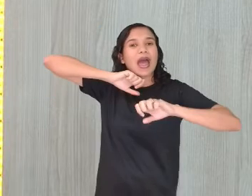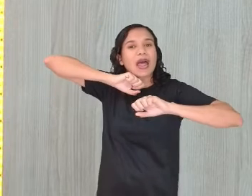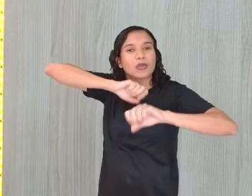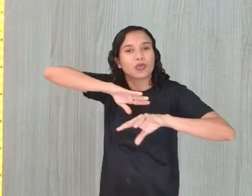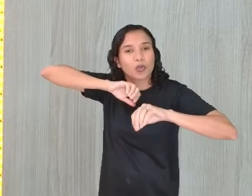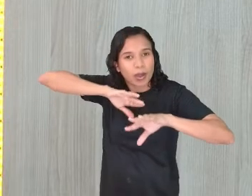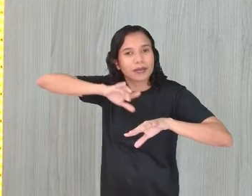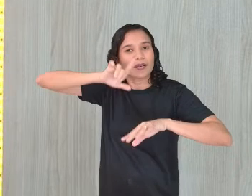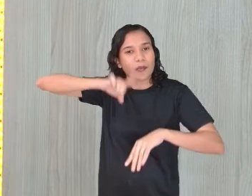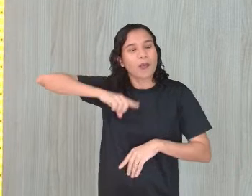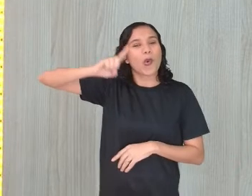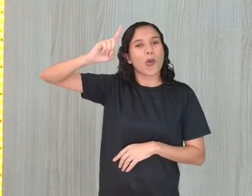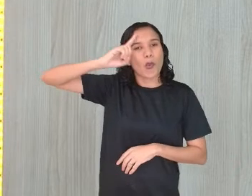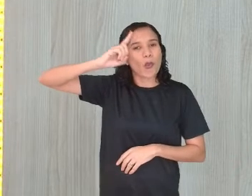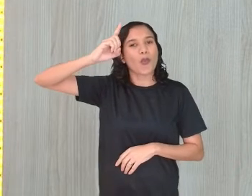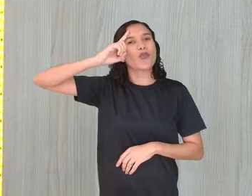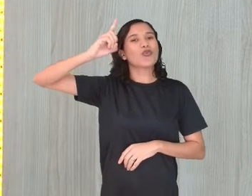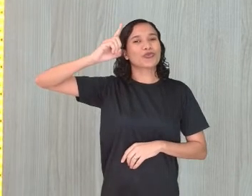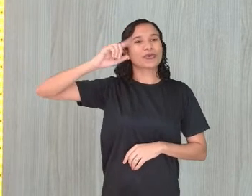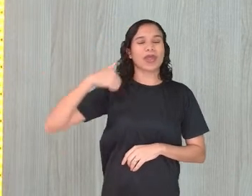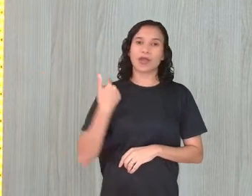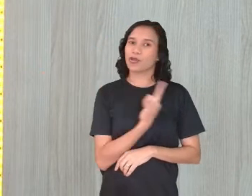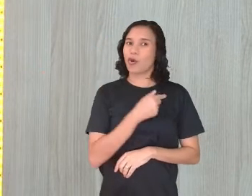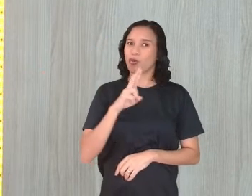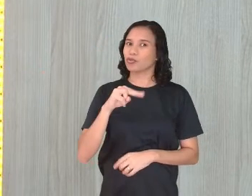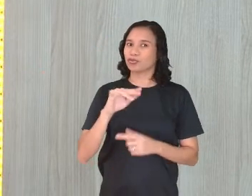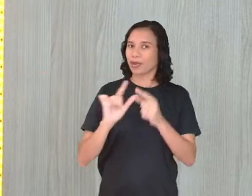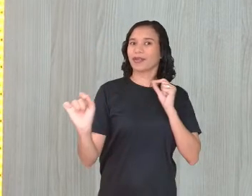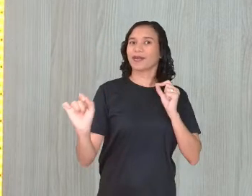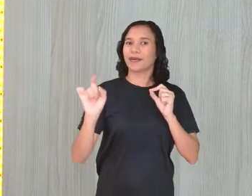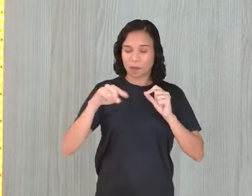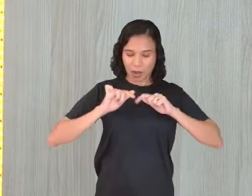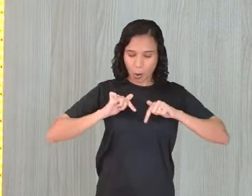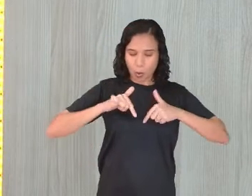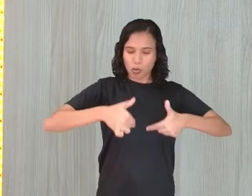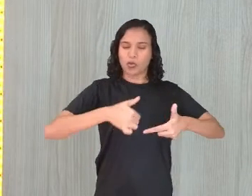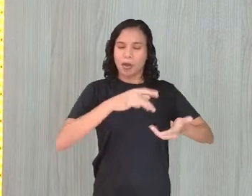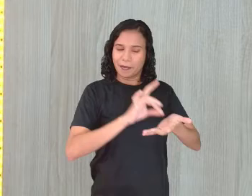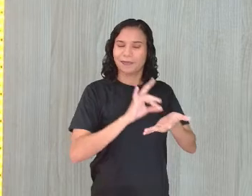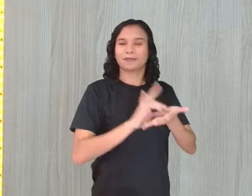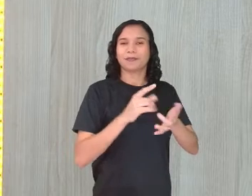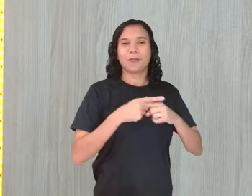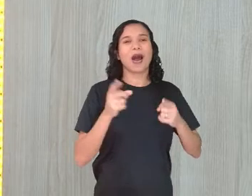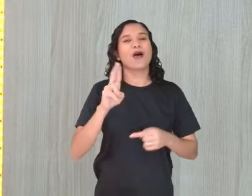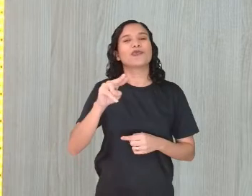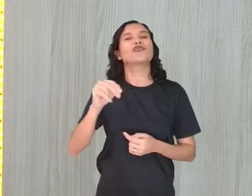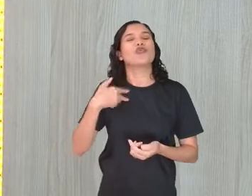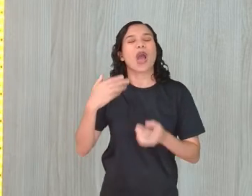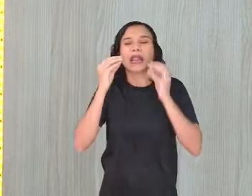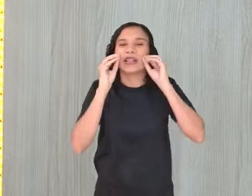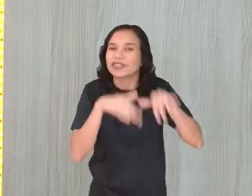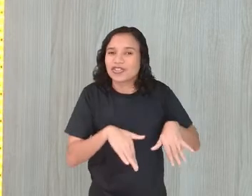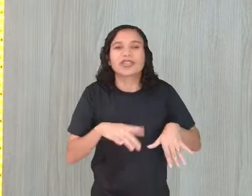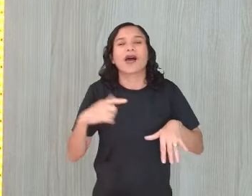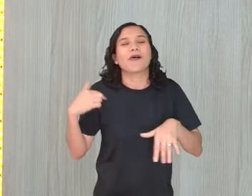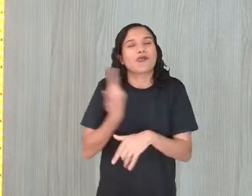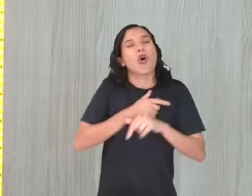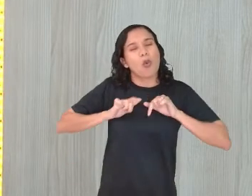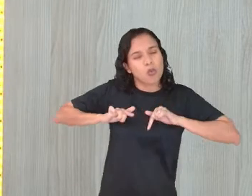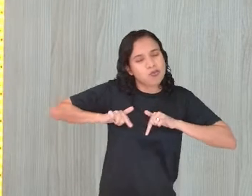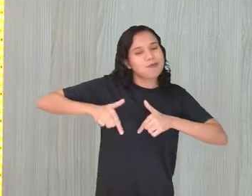se faz todos os dias, o dia todo, e a gente não foge disso. Né? A luta é grande, mas nós não fugimos da luta. Então estamos aqui de